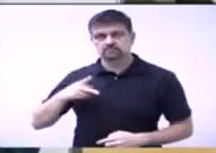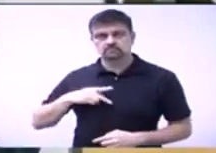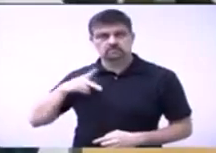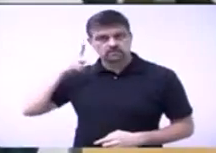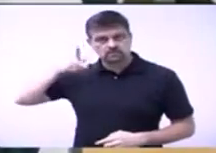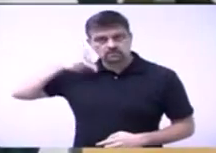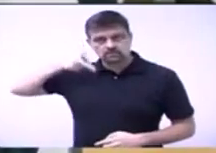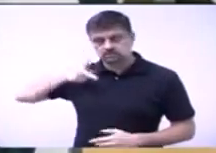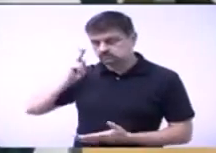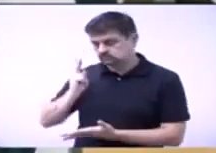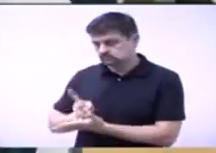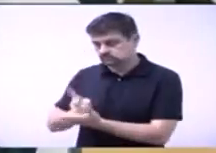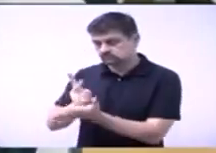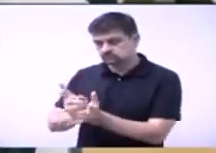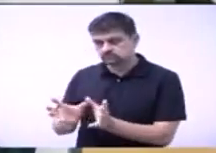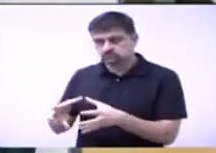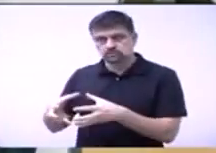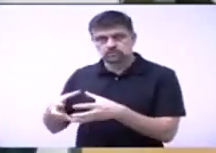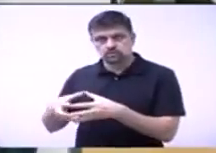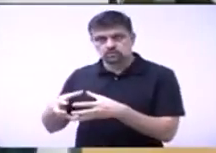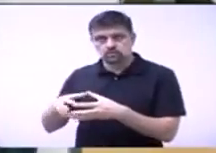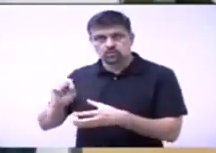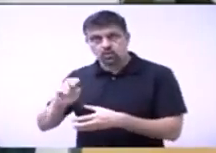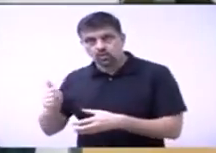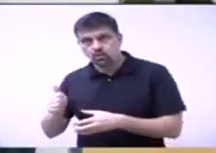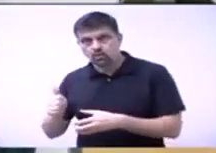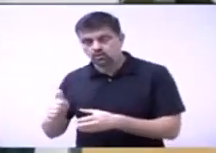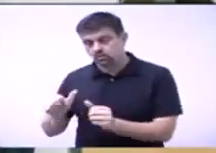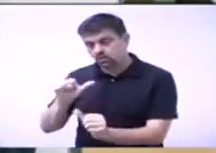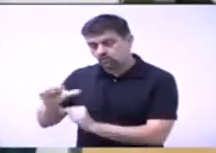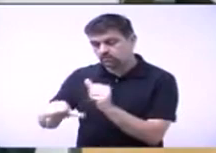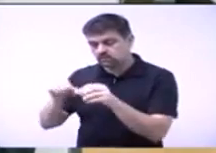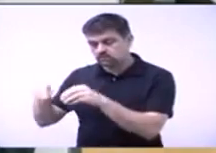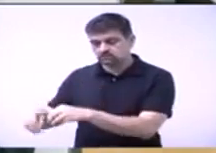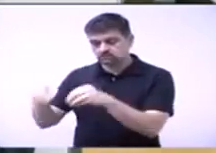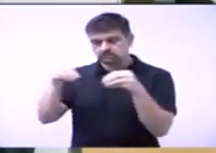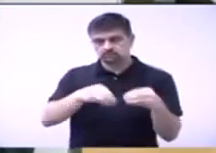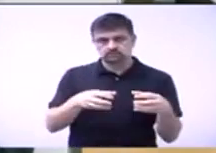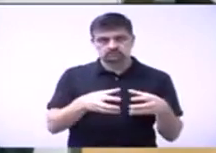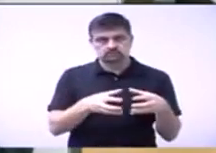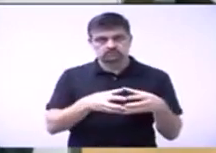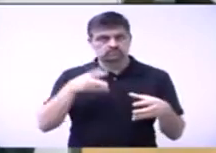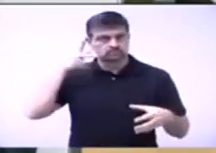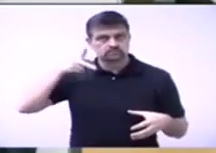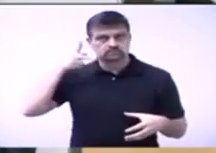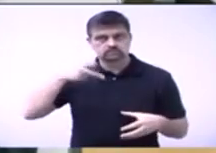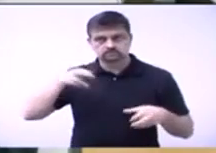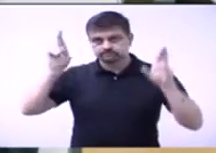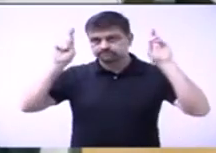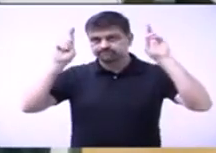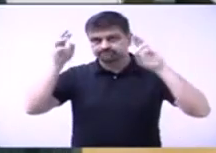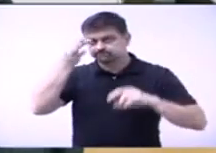partido e migraram para outros partidos. Desejar sucesso.